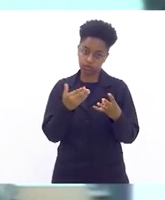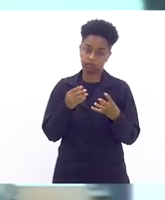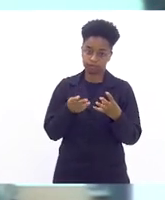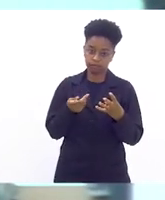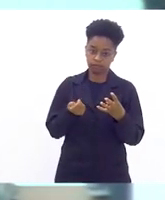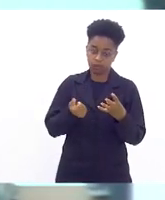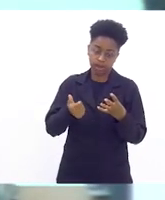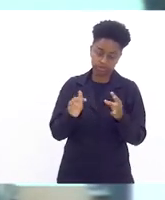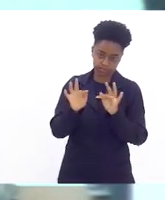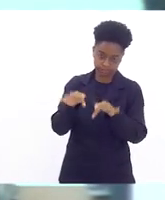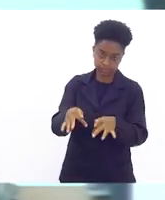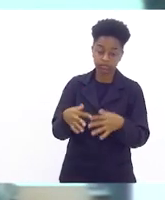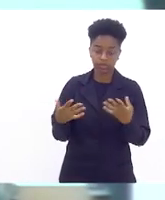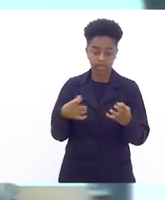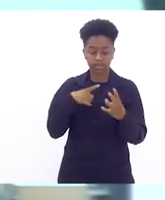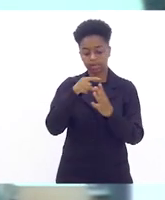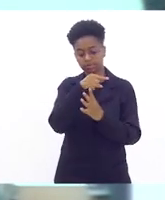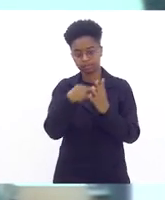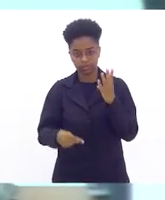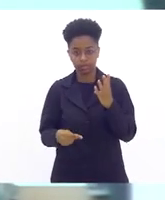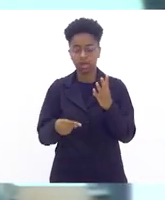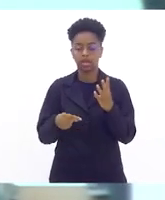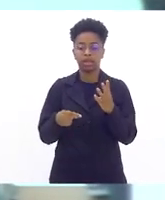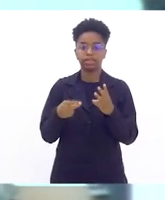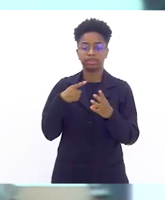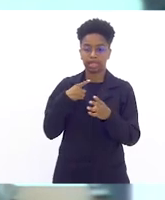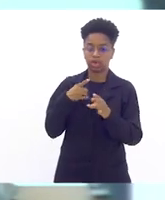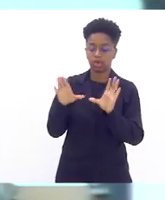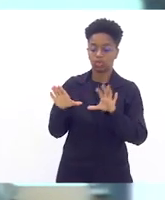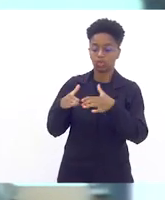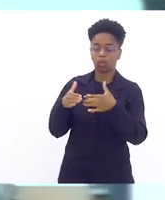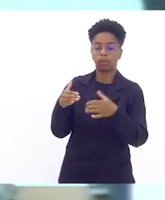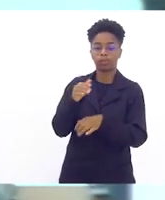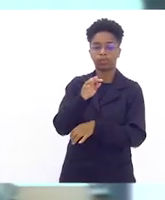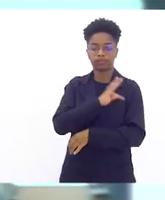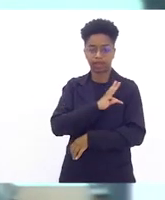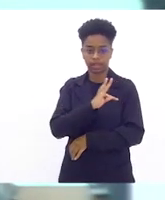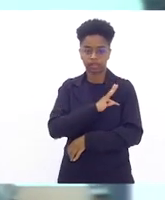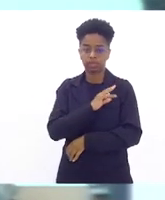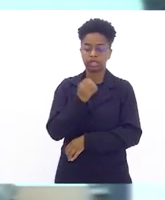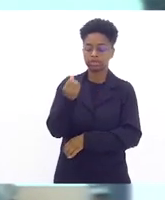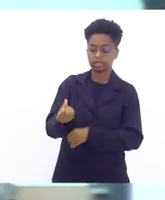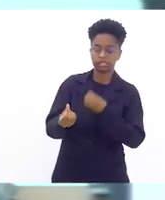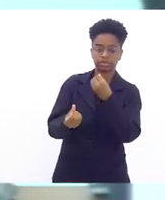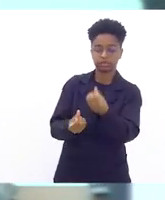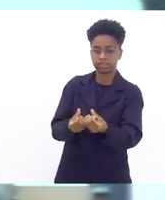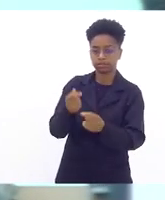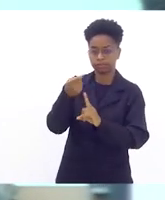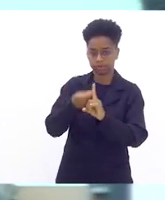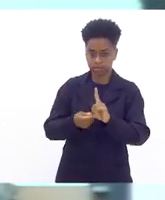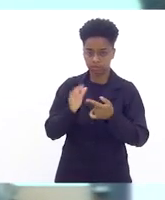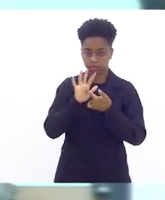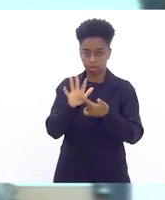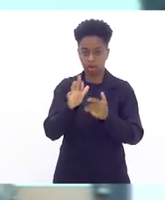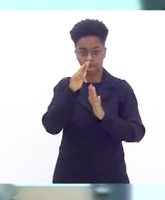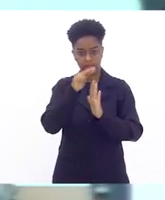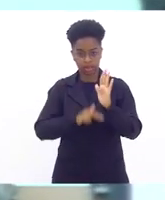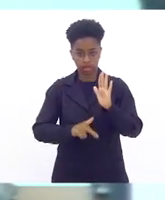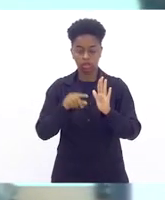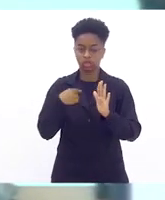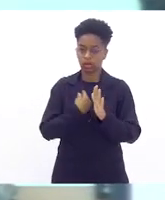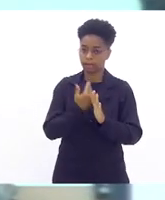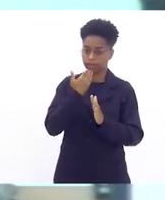são municípios que ele se apresentam como Equipe técnica cada seis meses eles apresentam relatório a gente tá revisando o modelo de